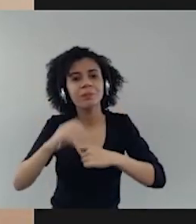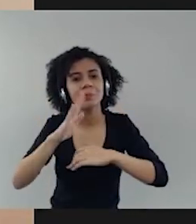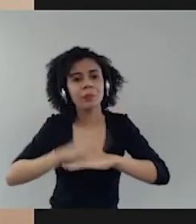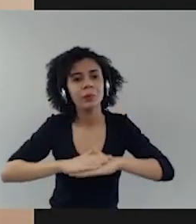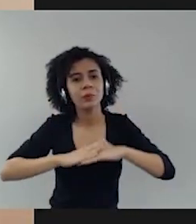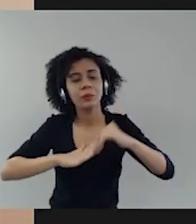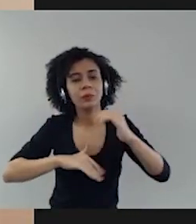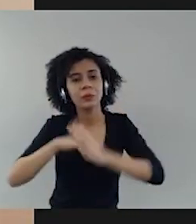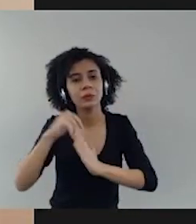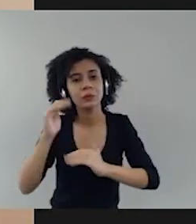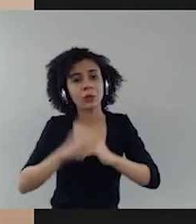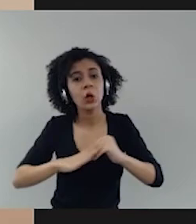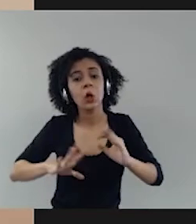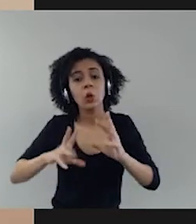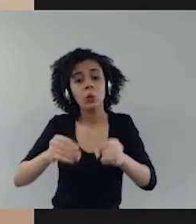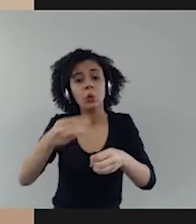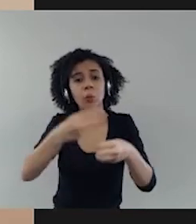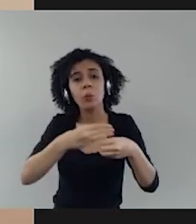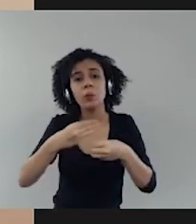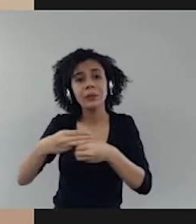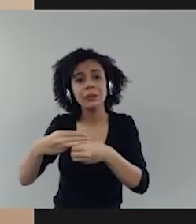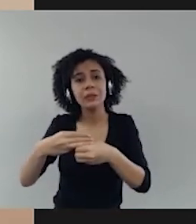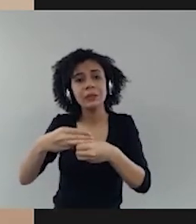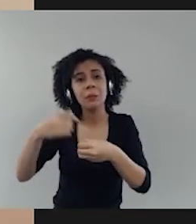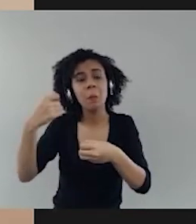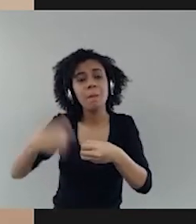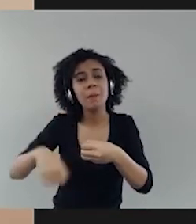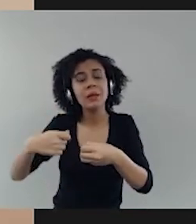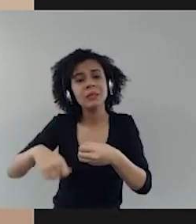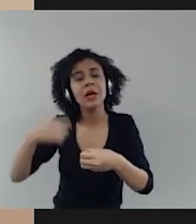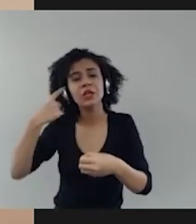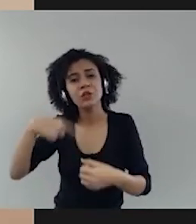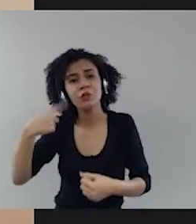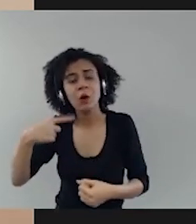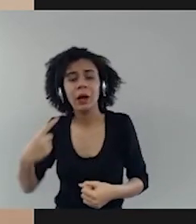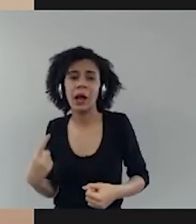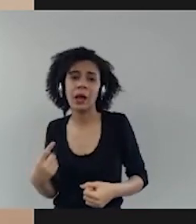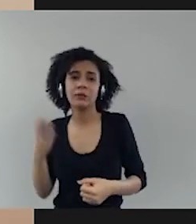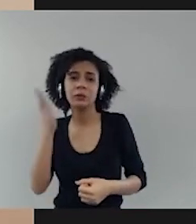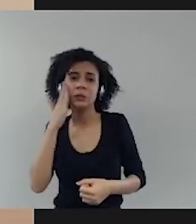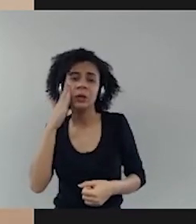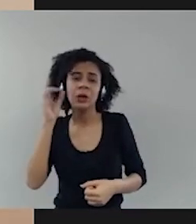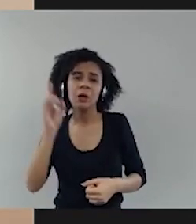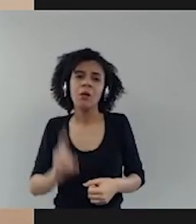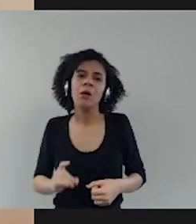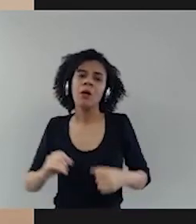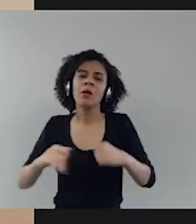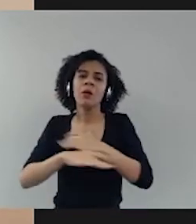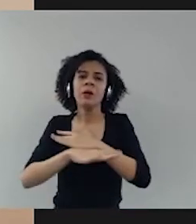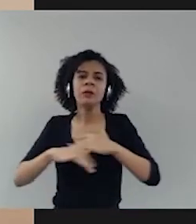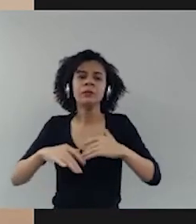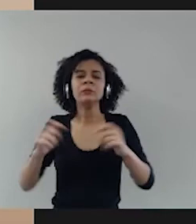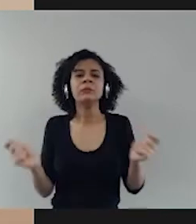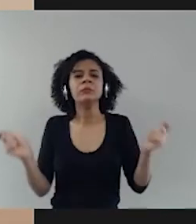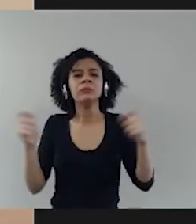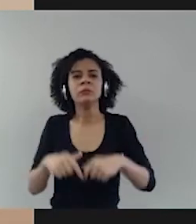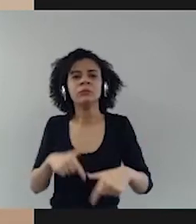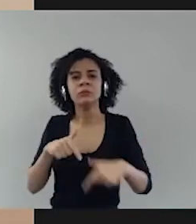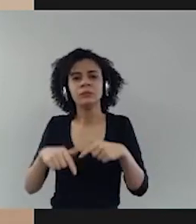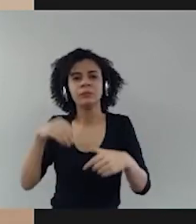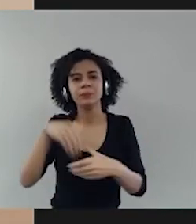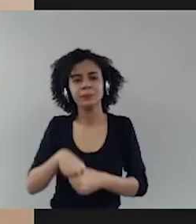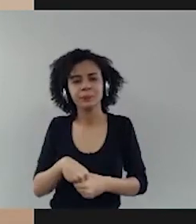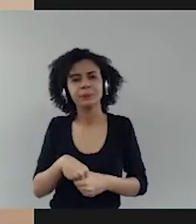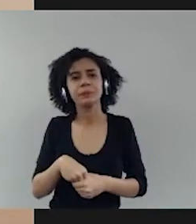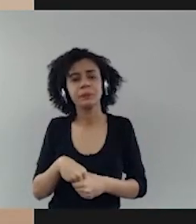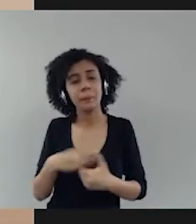profissionais, porque todo município deveria ter advogados que soubessem direito urbanístico, que tivessem capacitação em direito